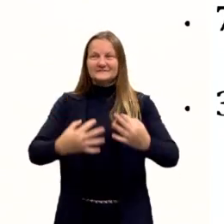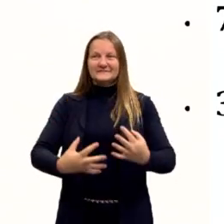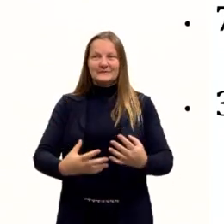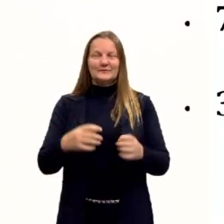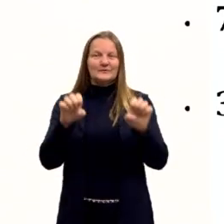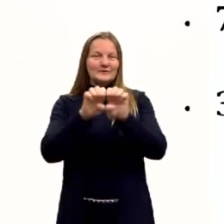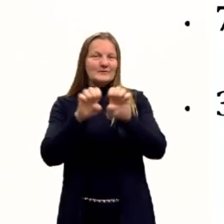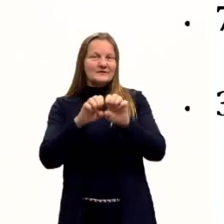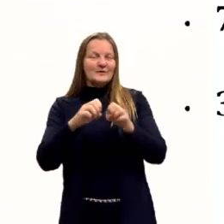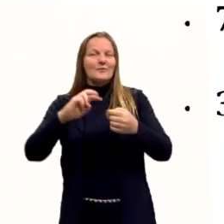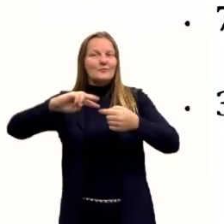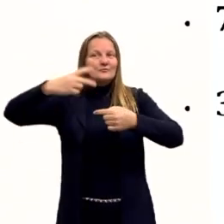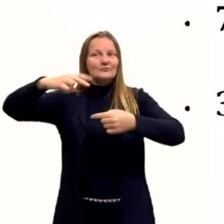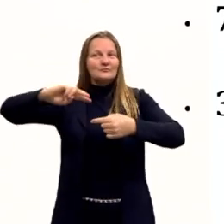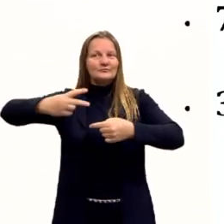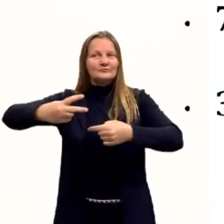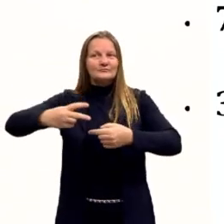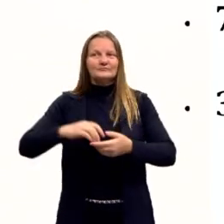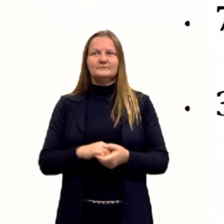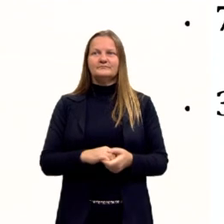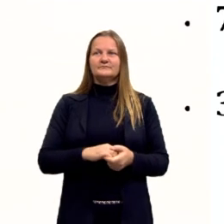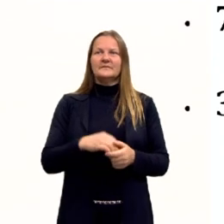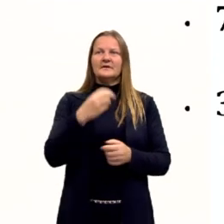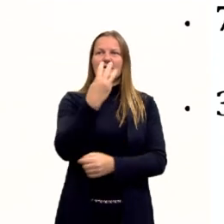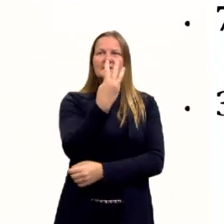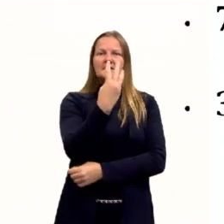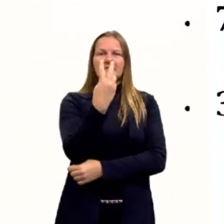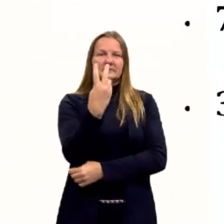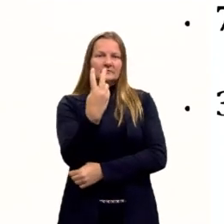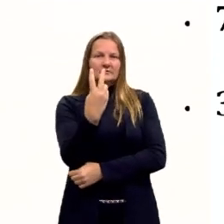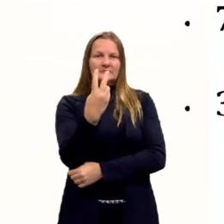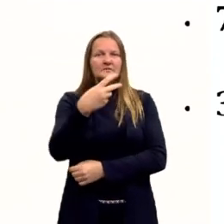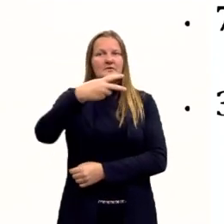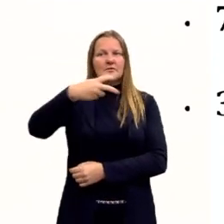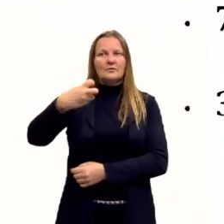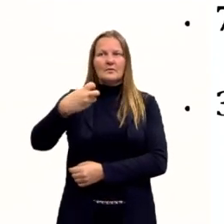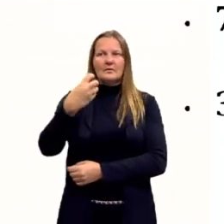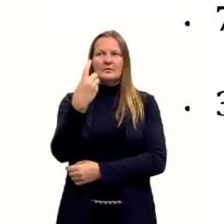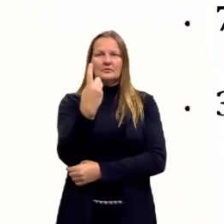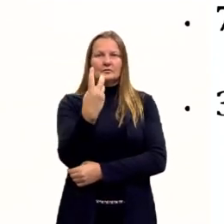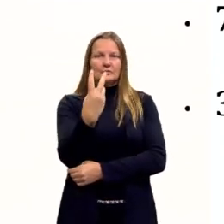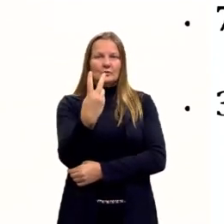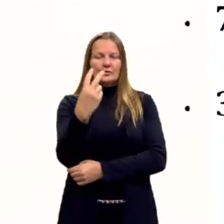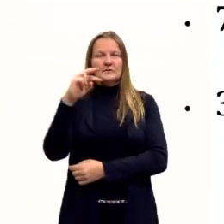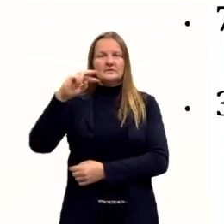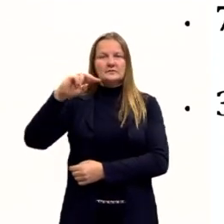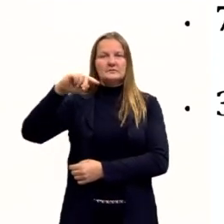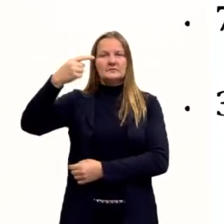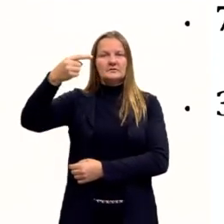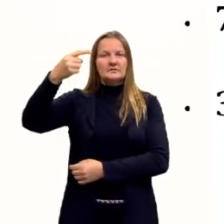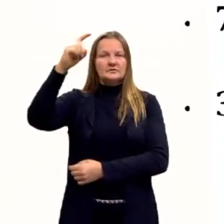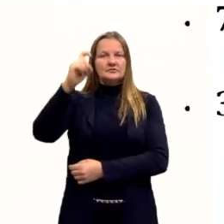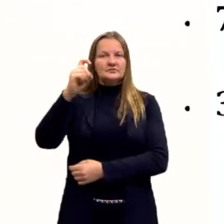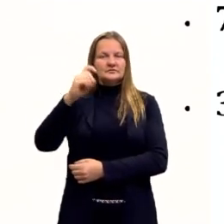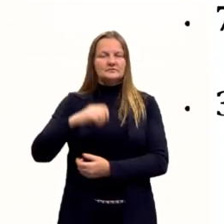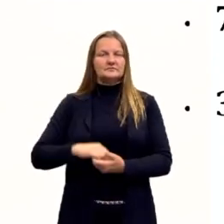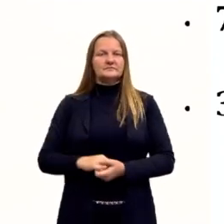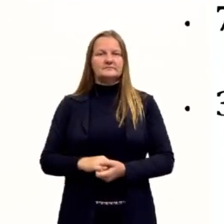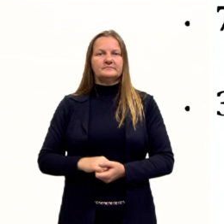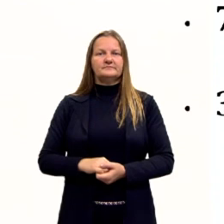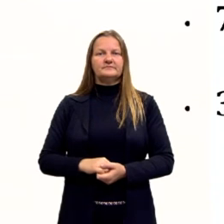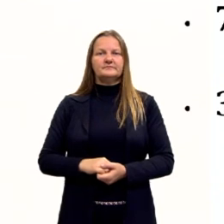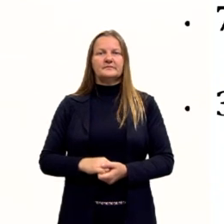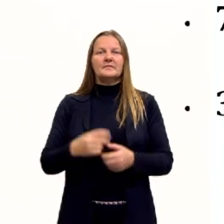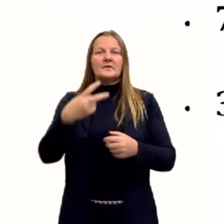exponenciais então nós temos ali 32 = 2 elevado a x nós temos